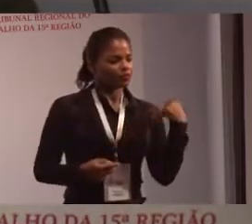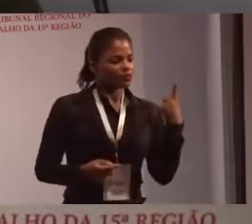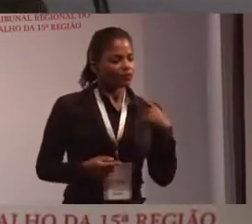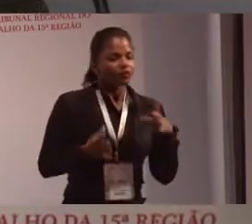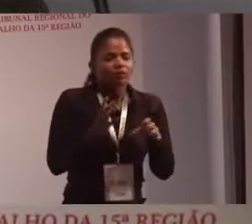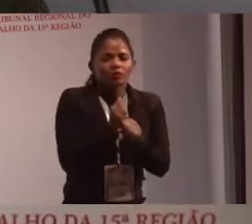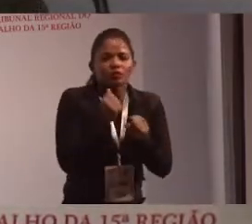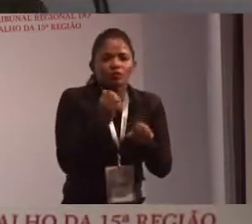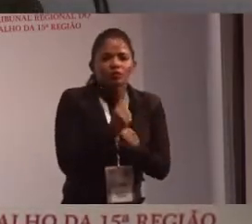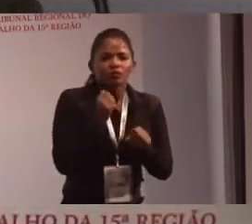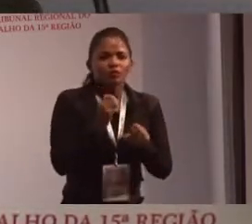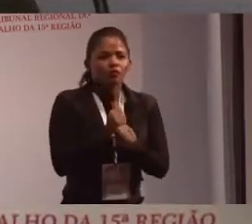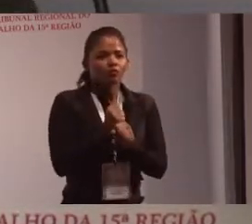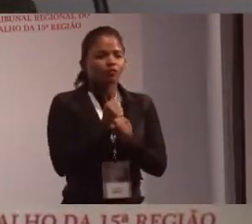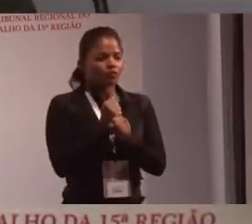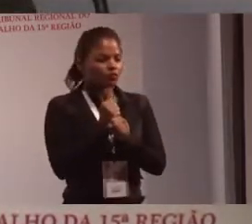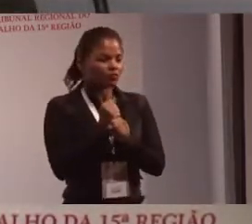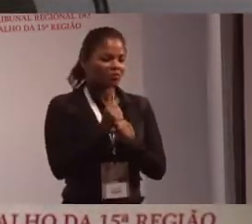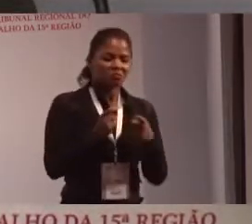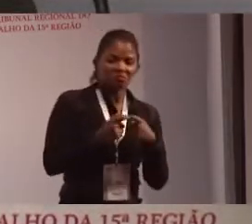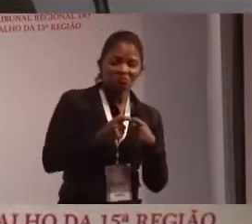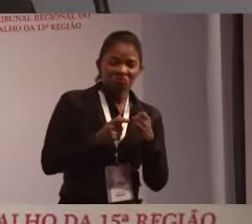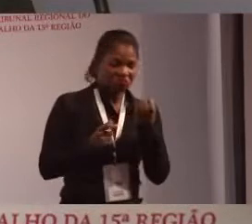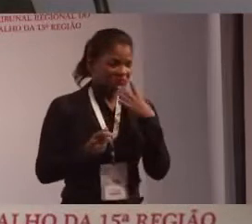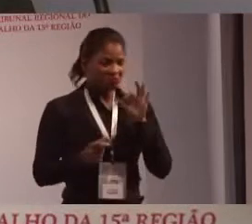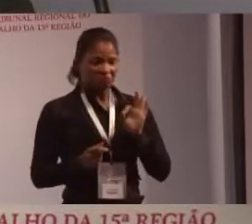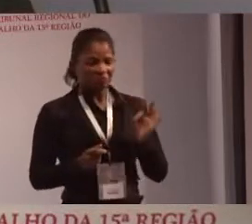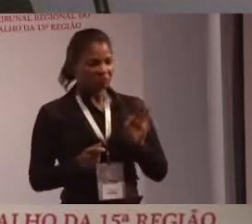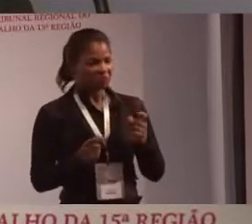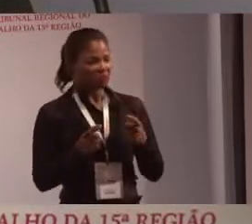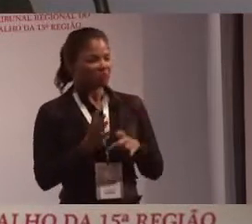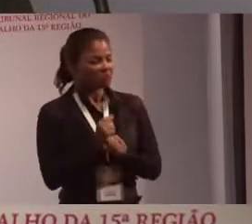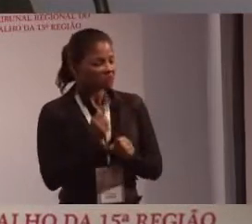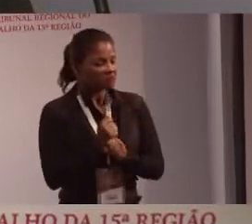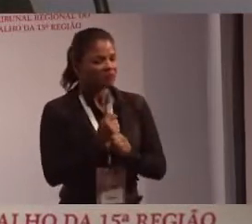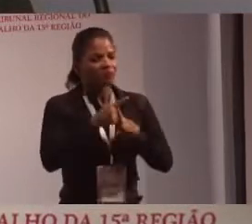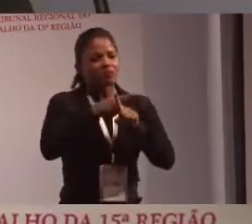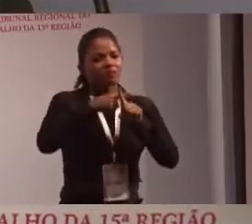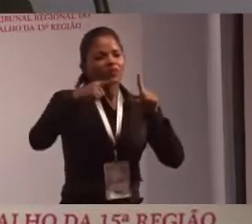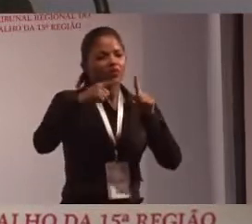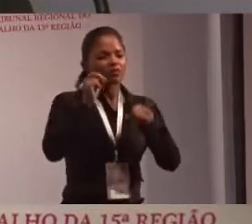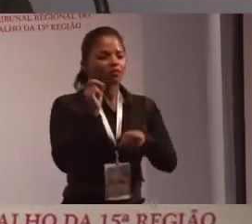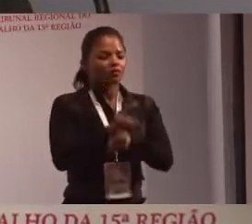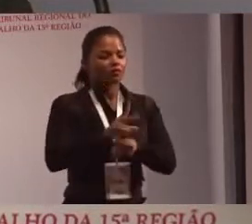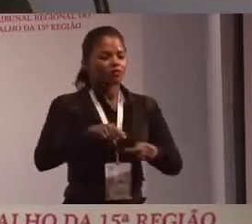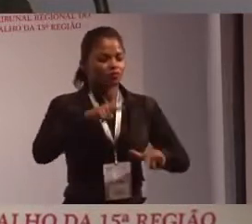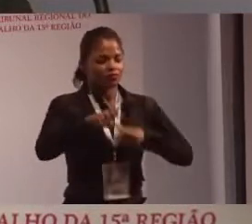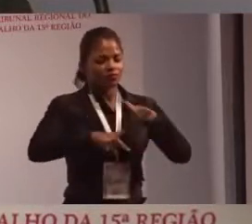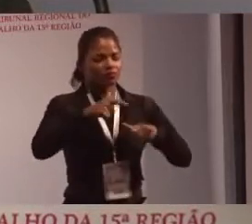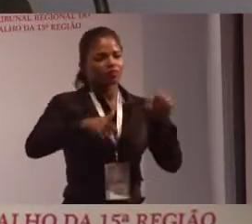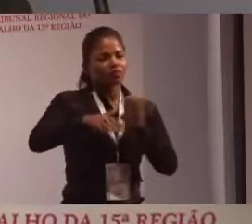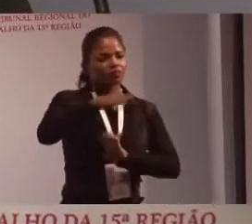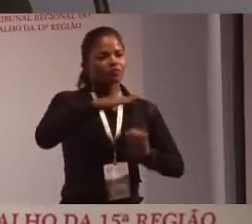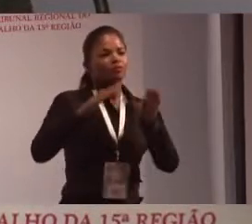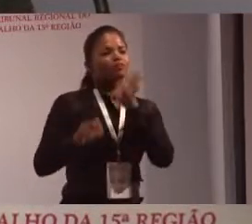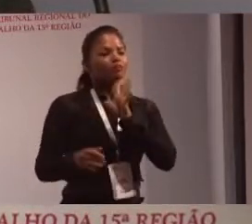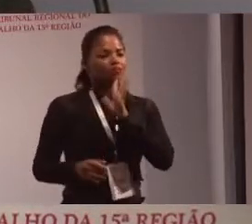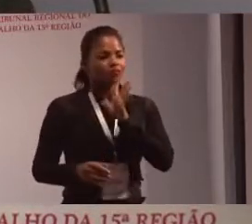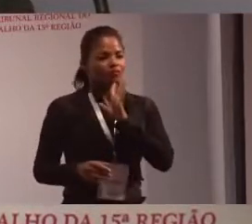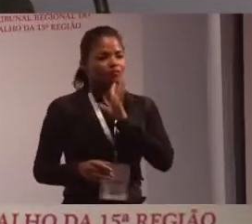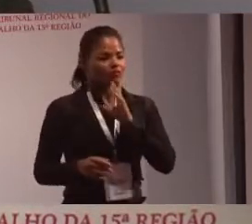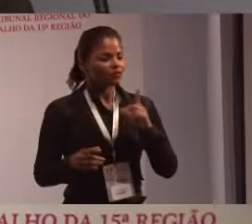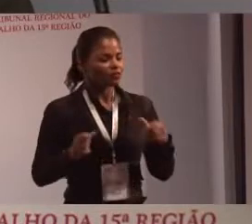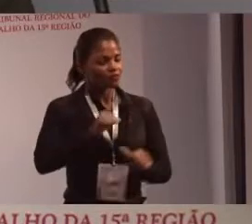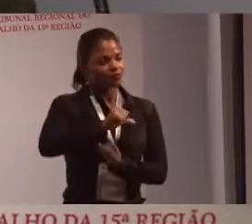essa conta, dizem que médico não é bom de conta, né? Mas quase metade das vagas de trabalho na indústria que a gente conhece hoje, elas